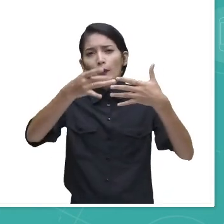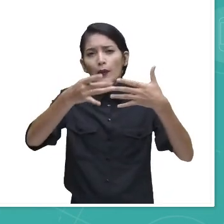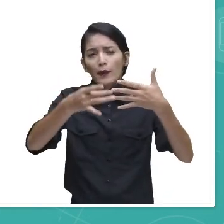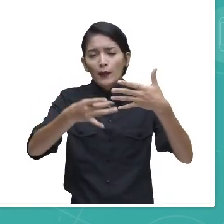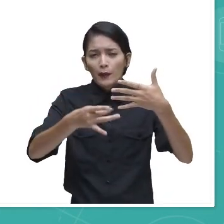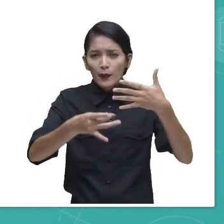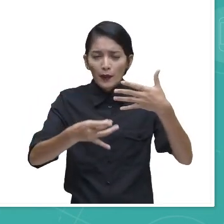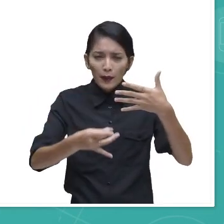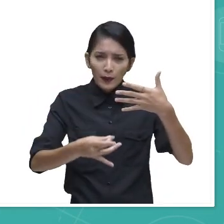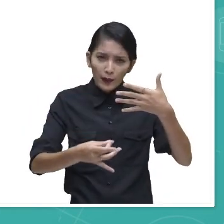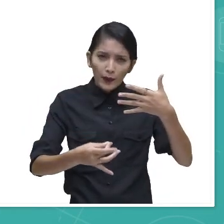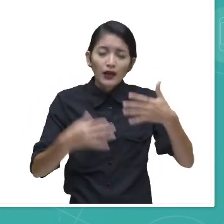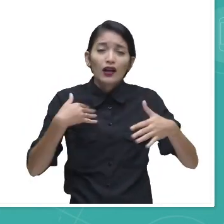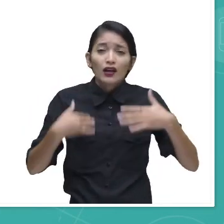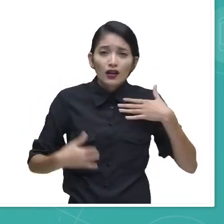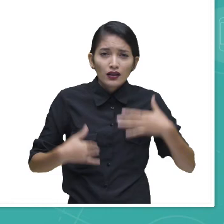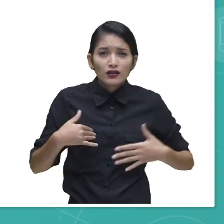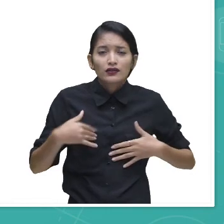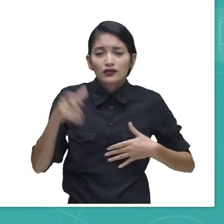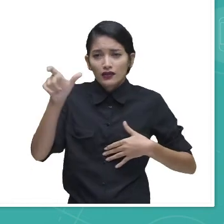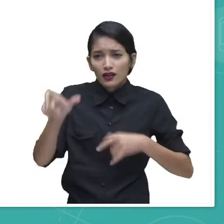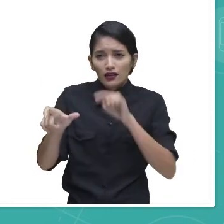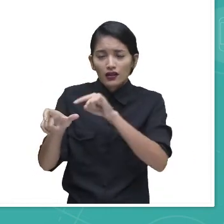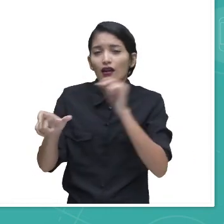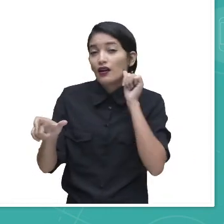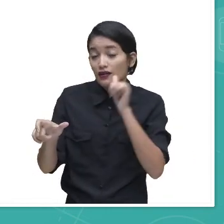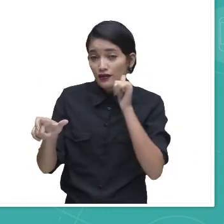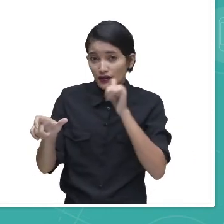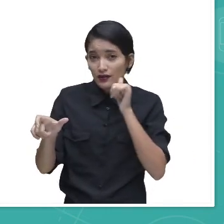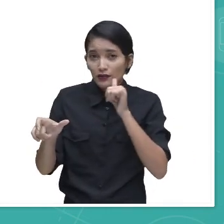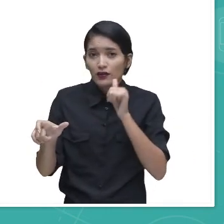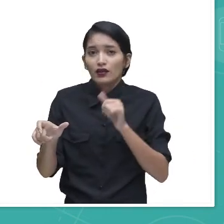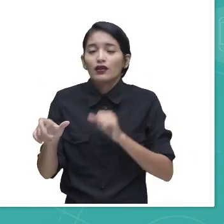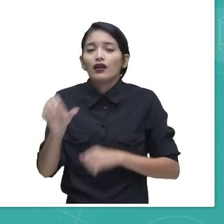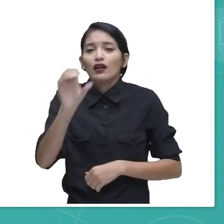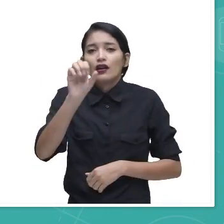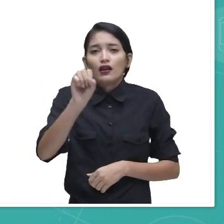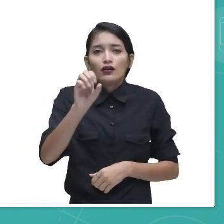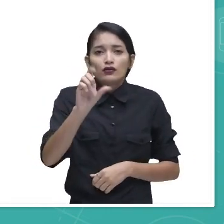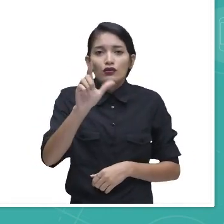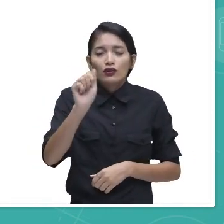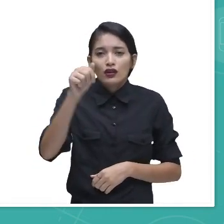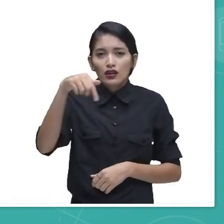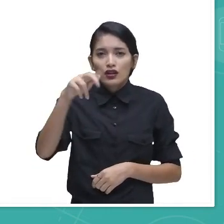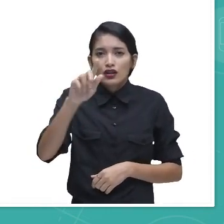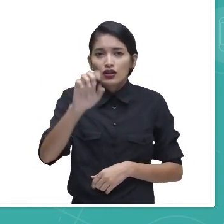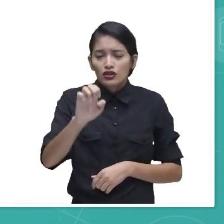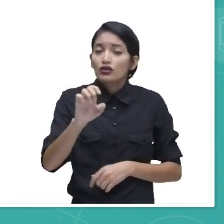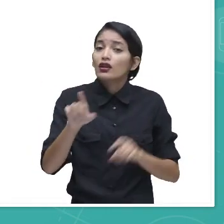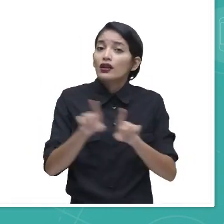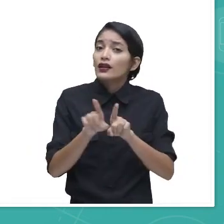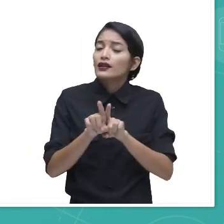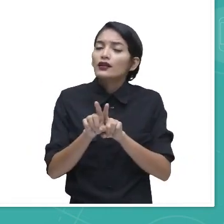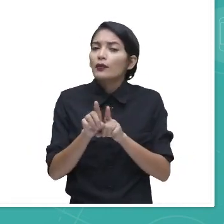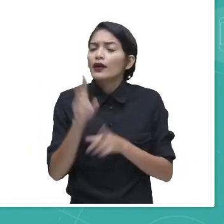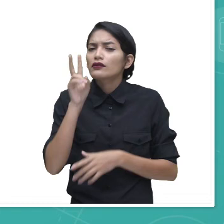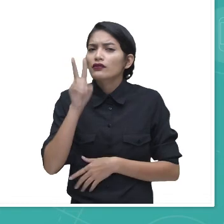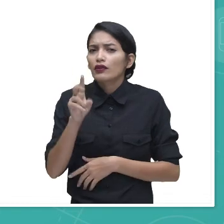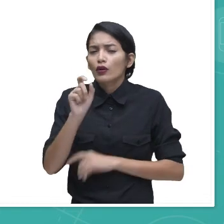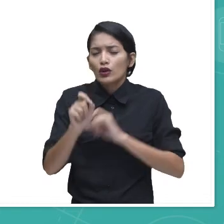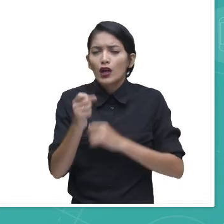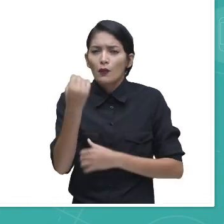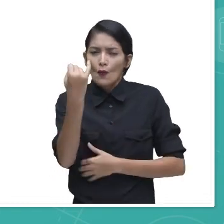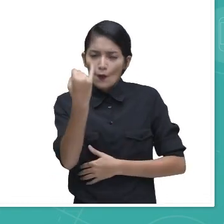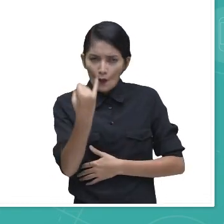das características físicas da vítima, que é a mulher, no caso a Solange, né? Como se observa nas palavras, ela era